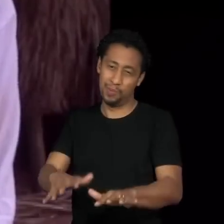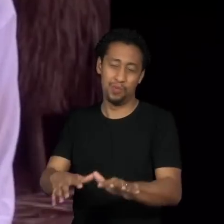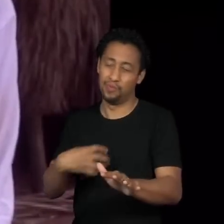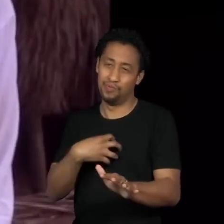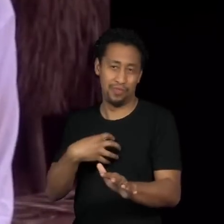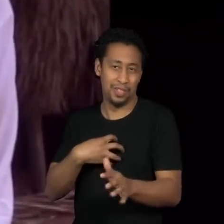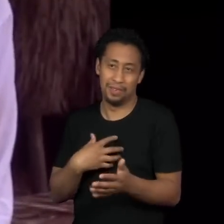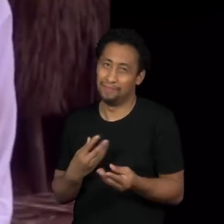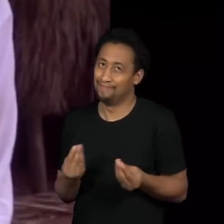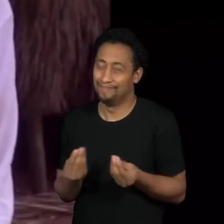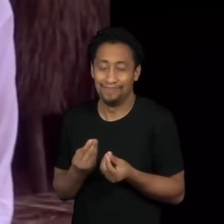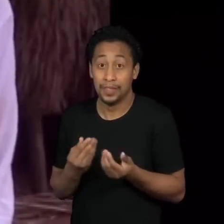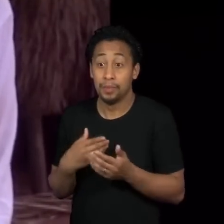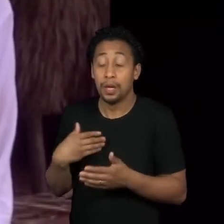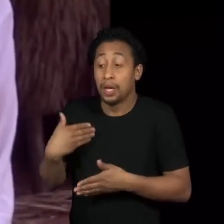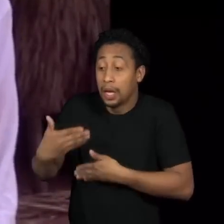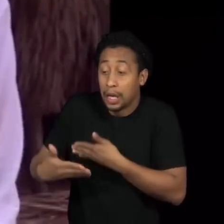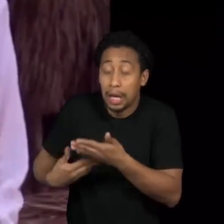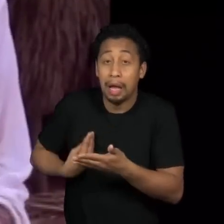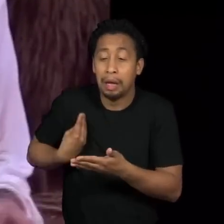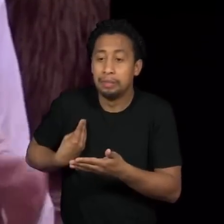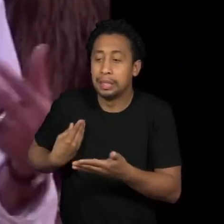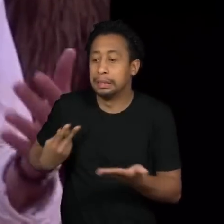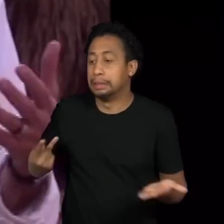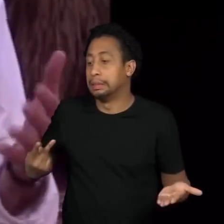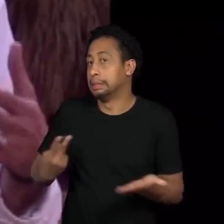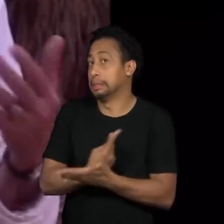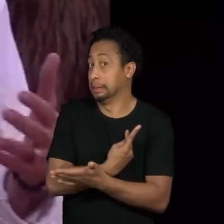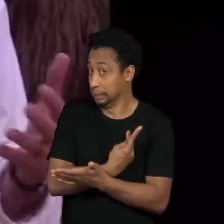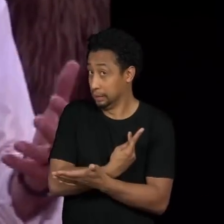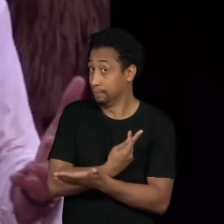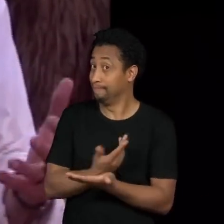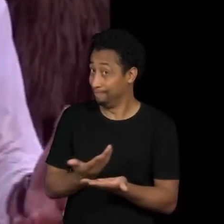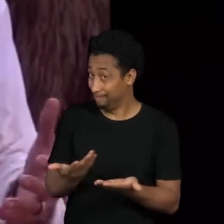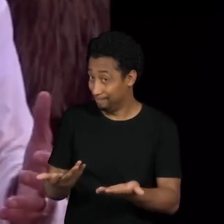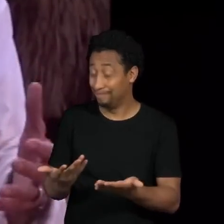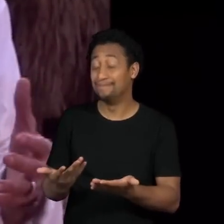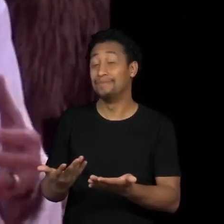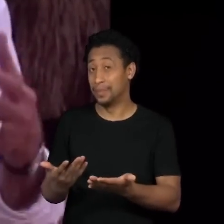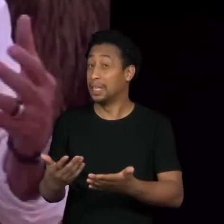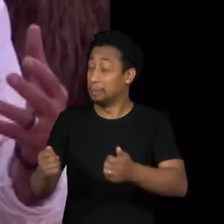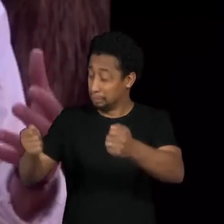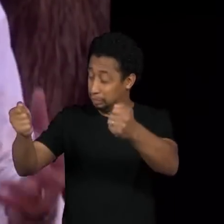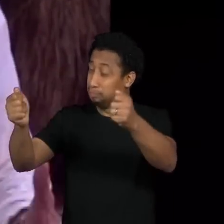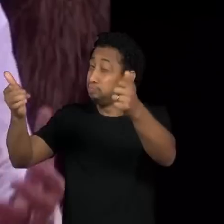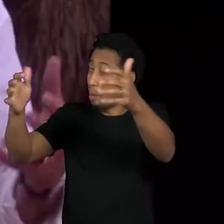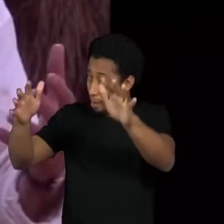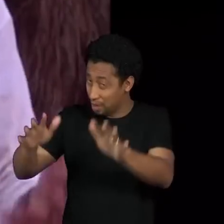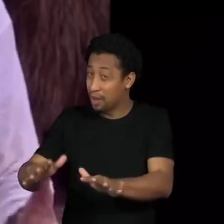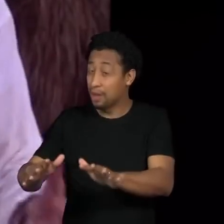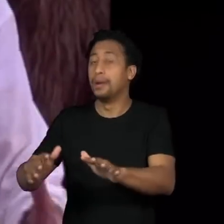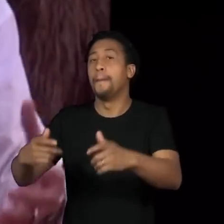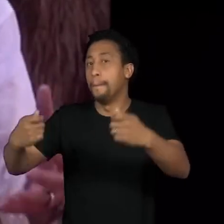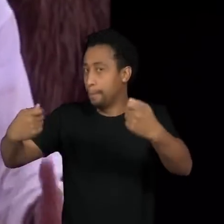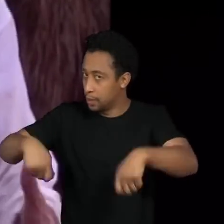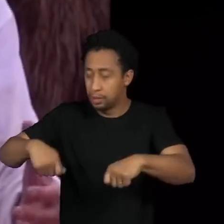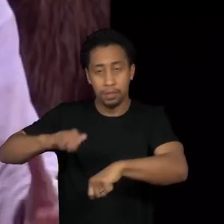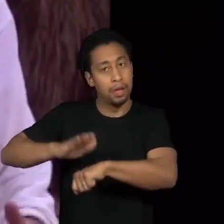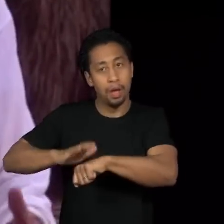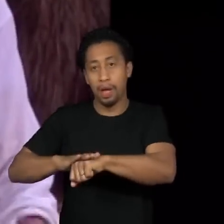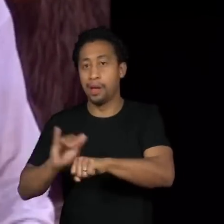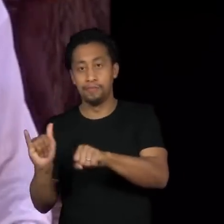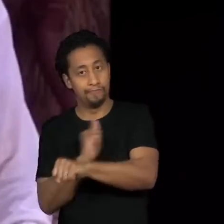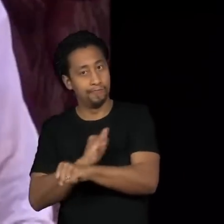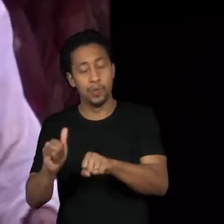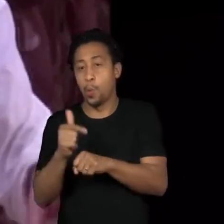nossos modos de viver vão ter que... essa crise vai nos obrigar a buscar outros caminhos